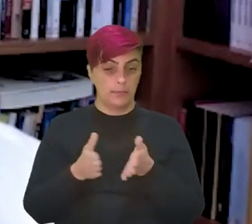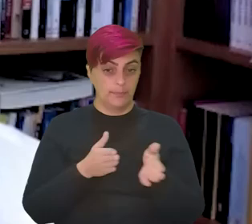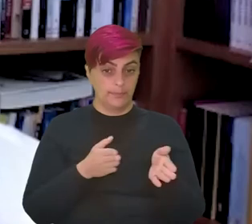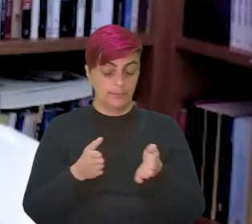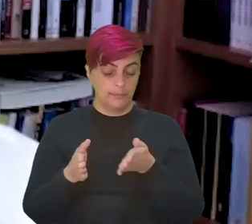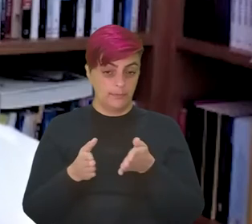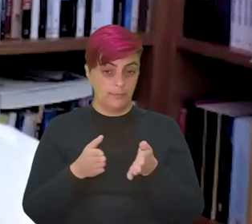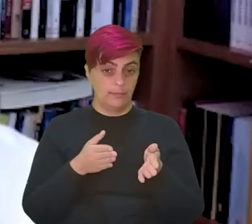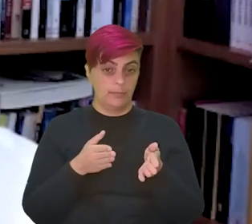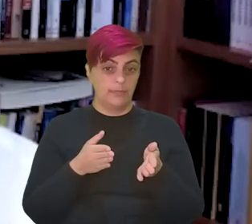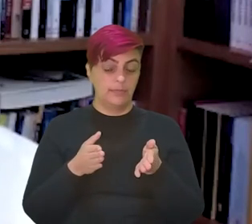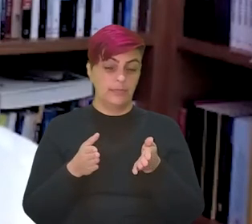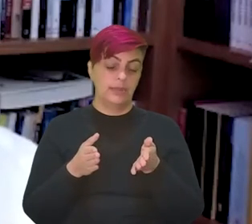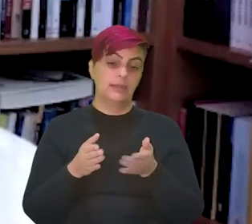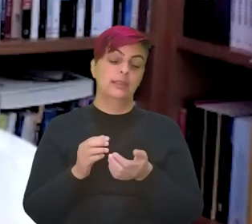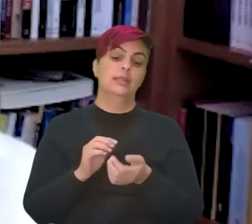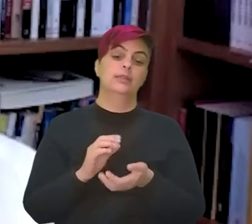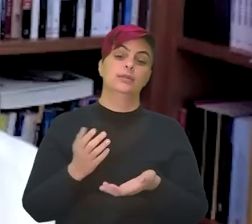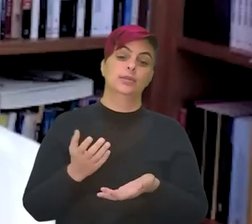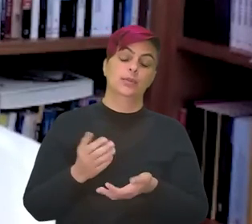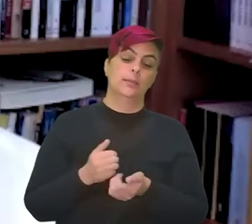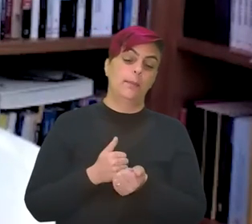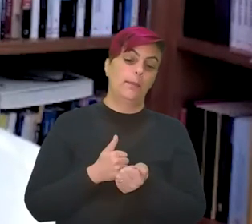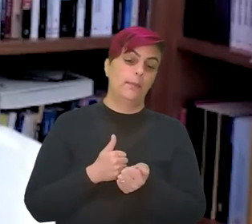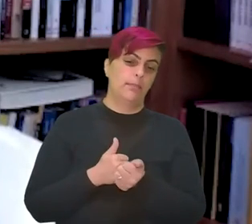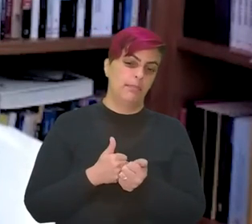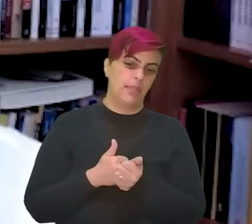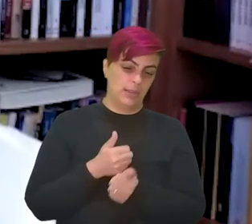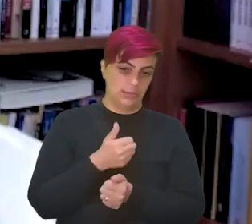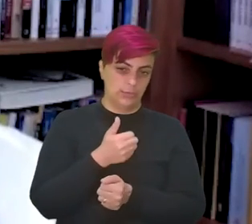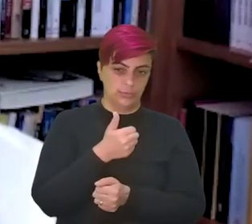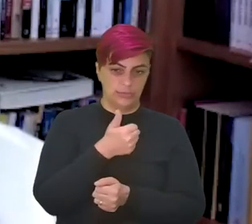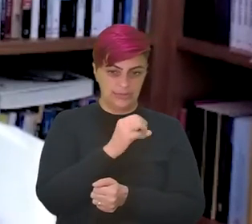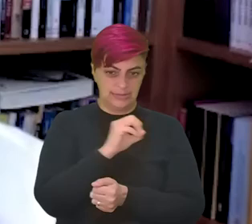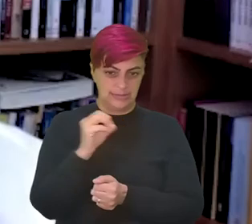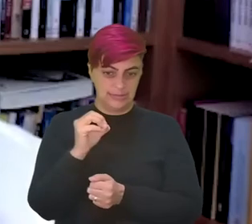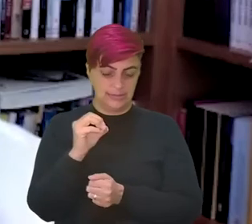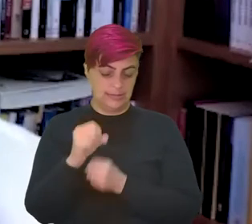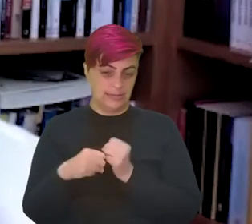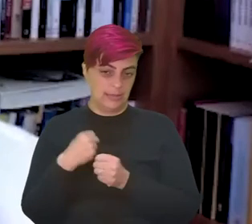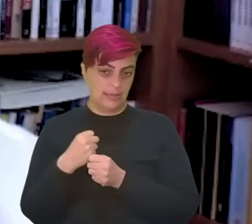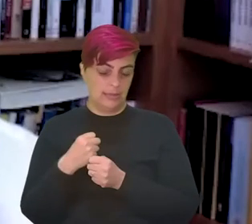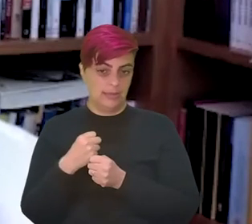no momento que foi, né, porque já passou próximo aos 100 anos,